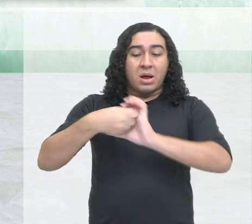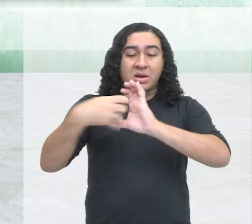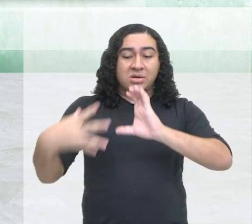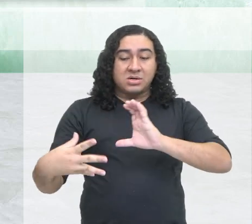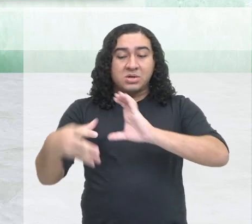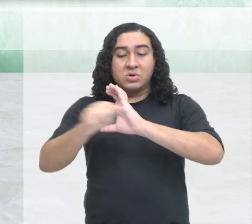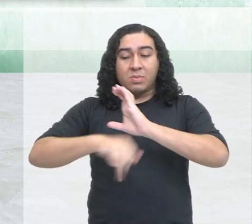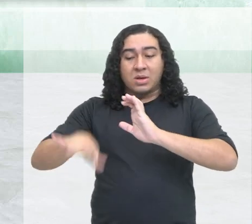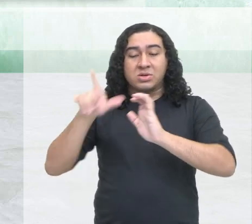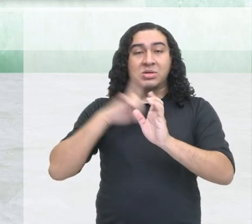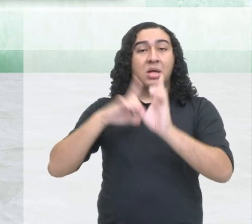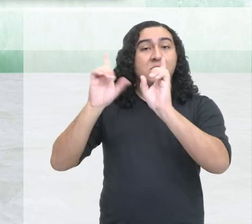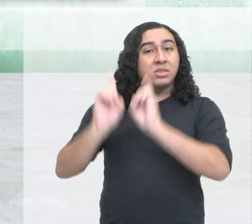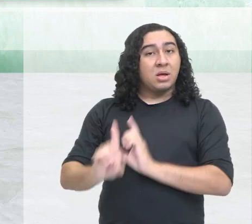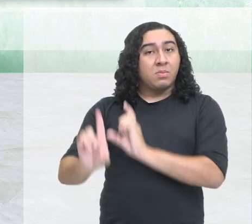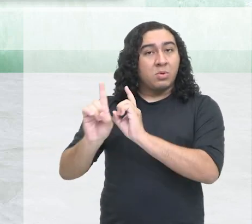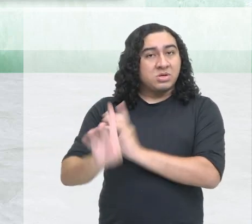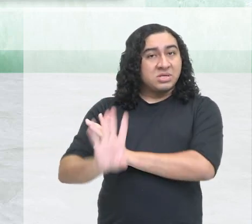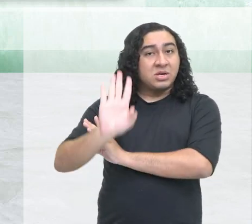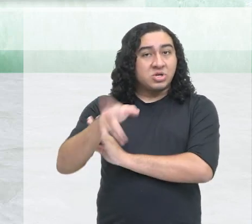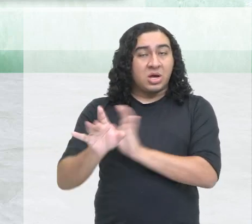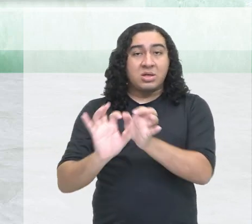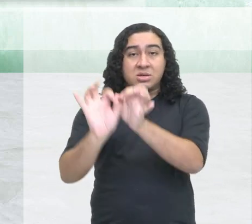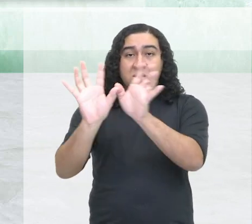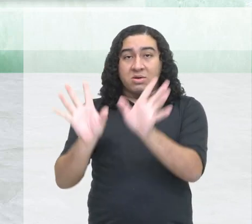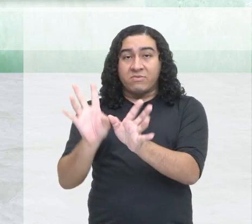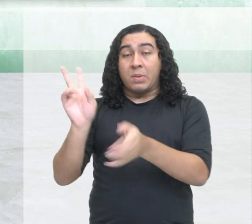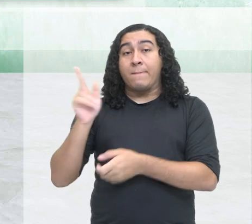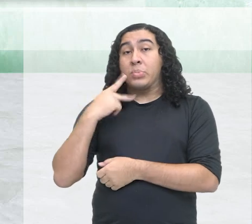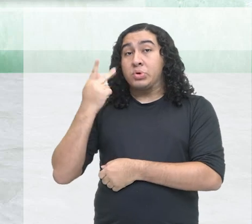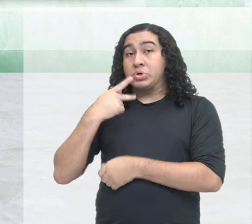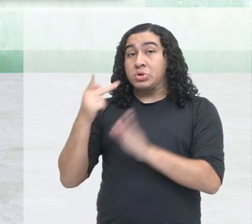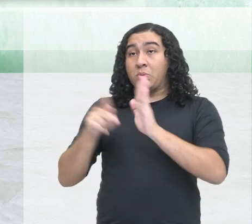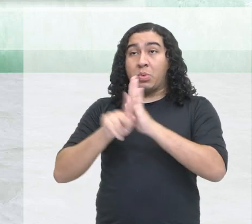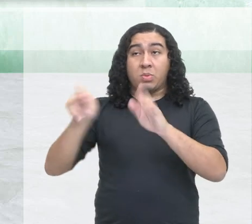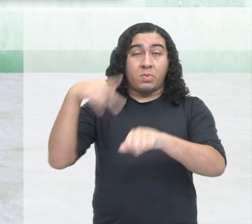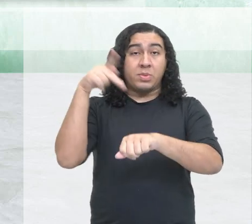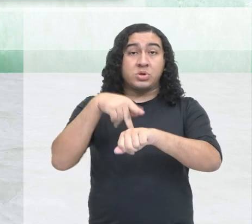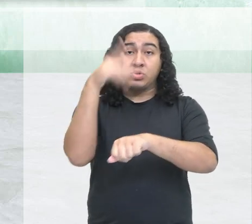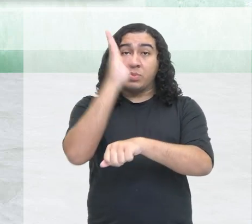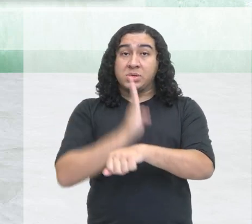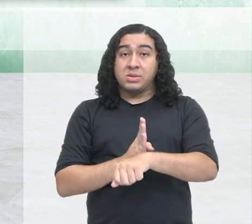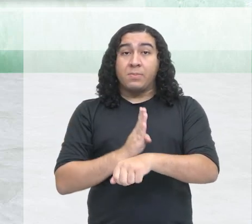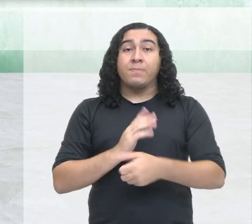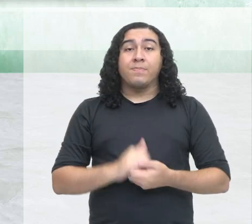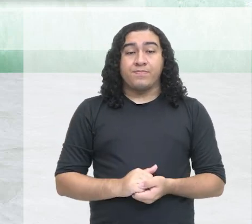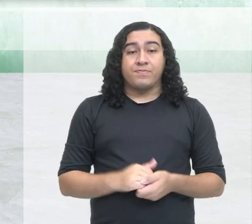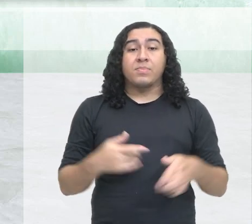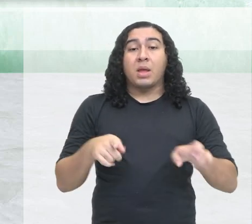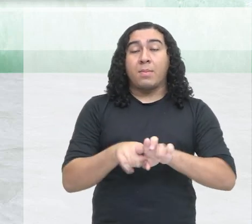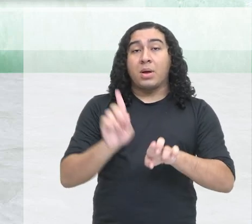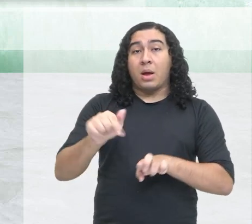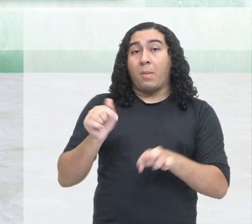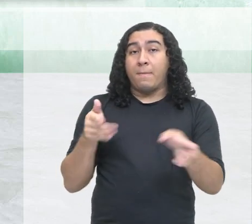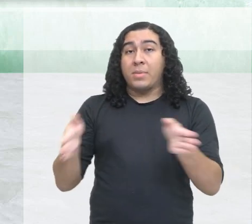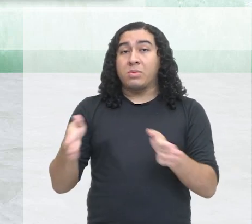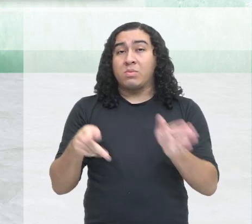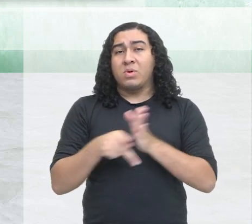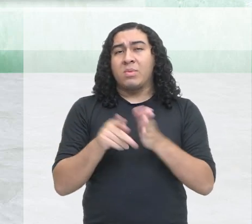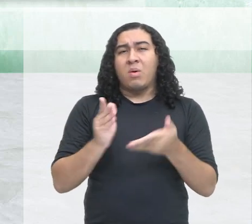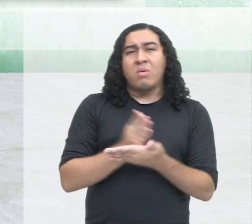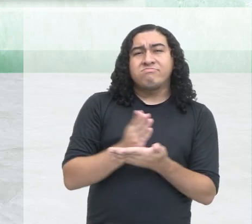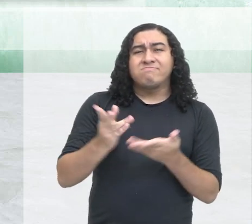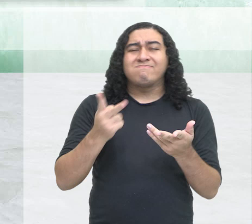ampla democratização política do Brasil, né? E também, né, por um período de certa